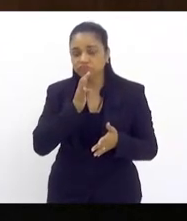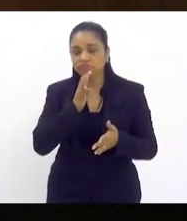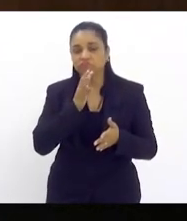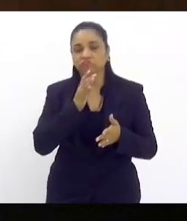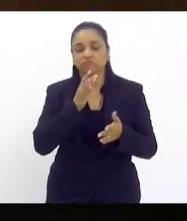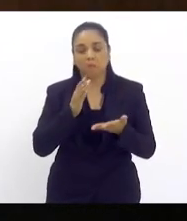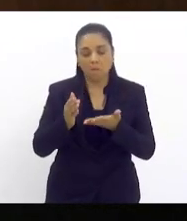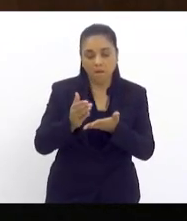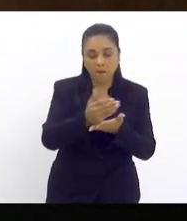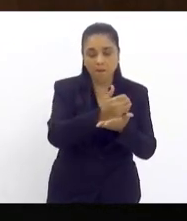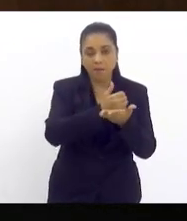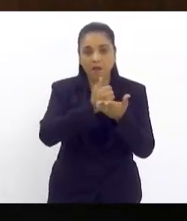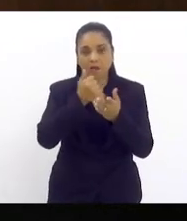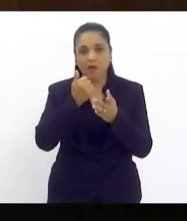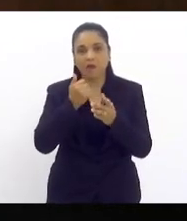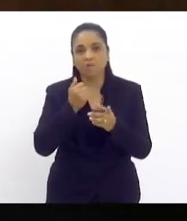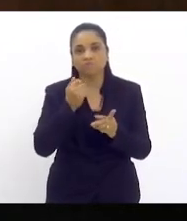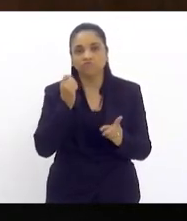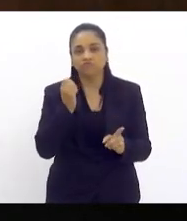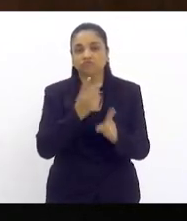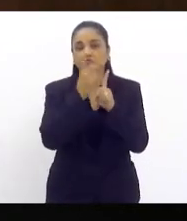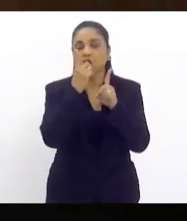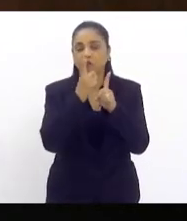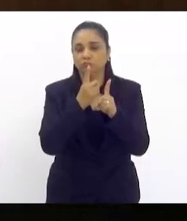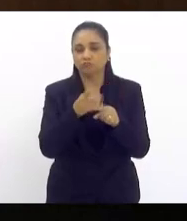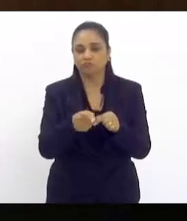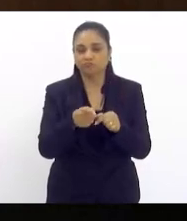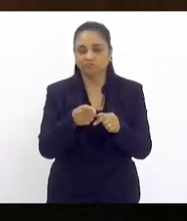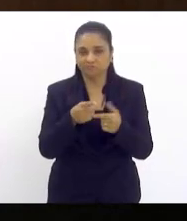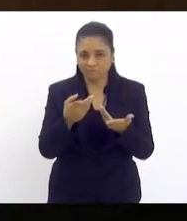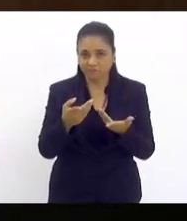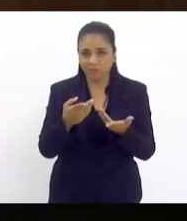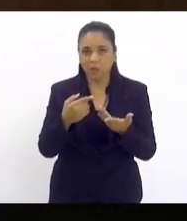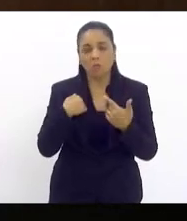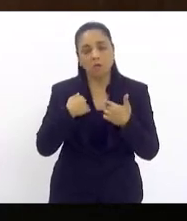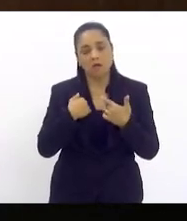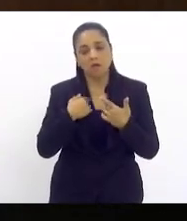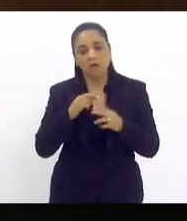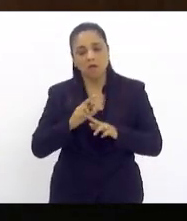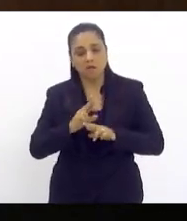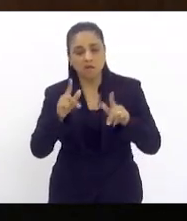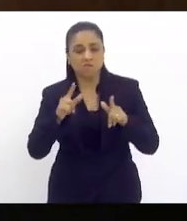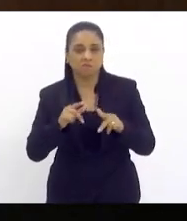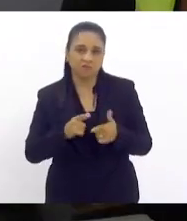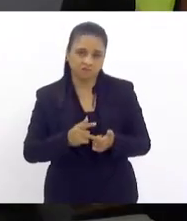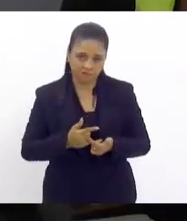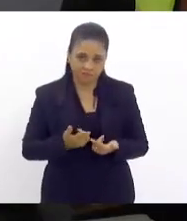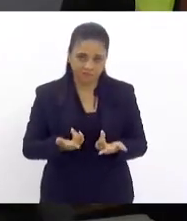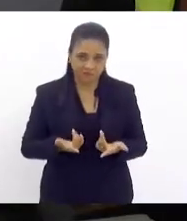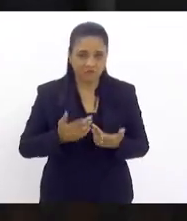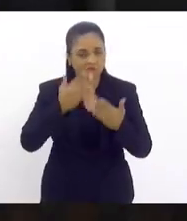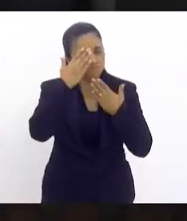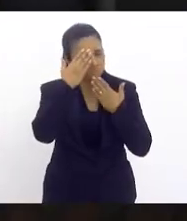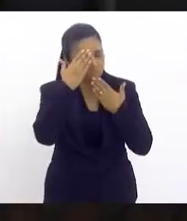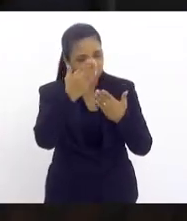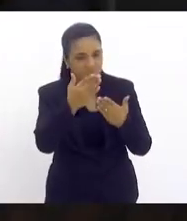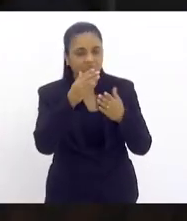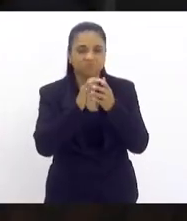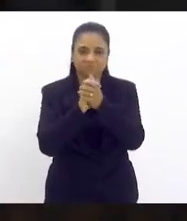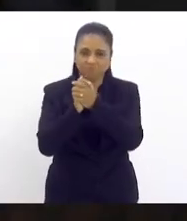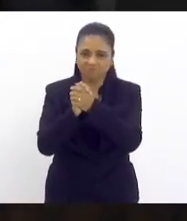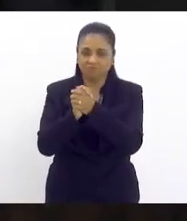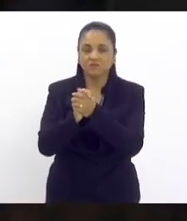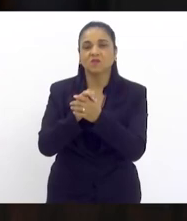a evolução seria outra. Então, eu não poderia deixar de vir aqui para parabenizá-lo. Muito obrigada. Muito obrigado, deputado Carlos Machado,